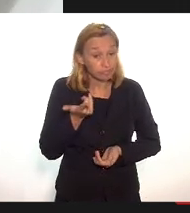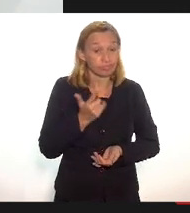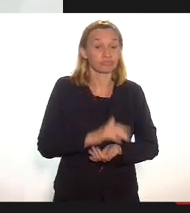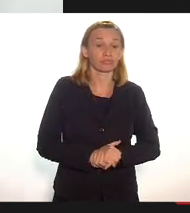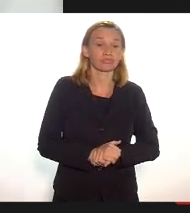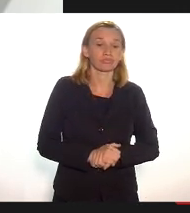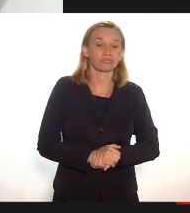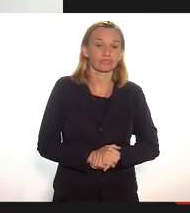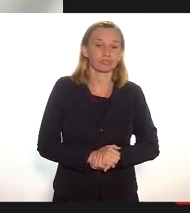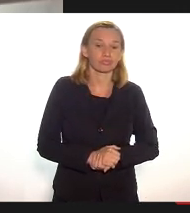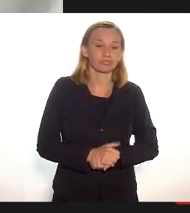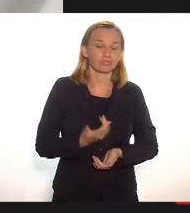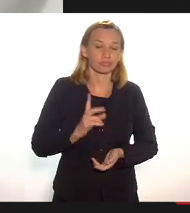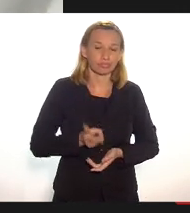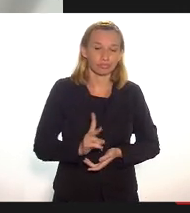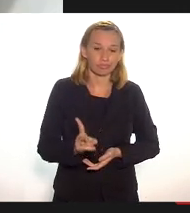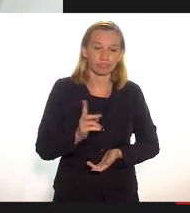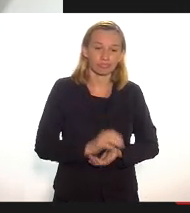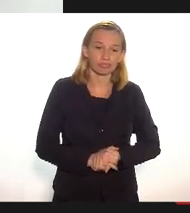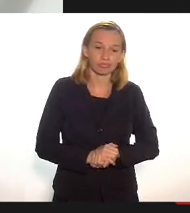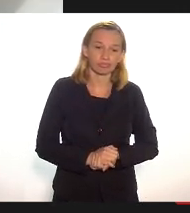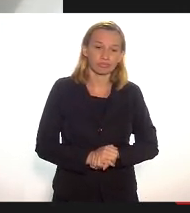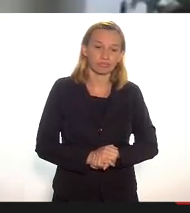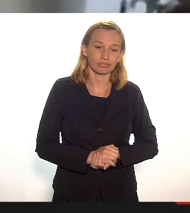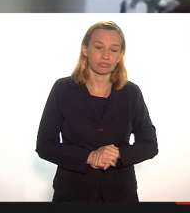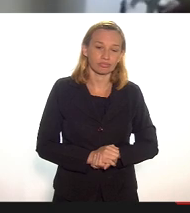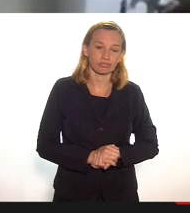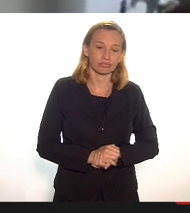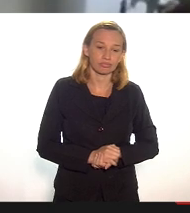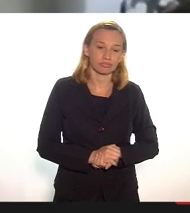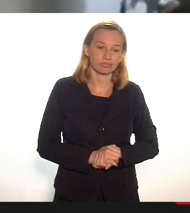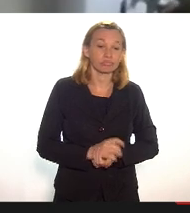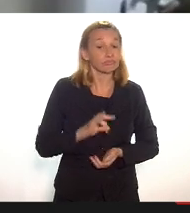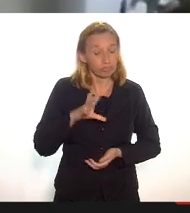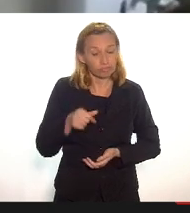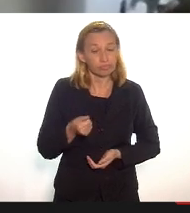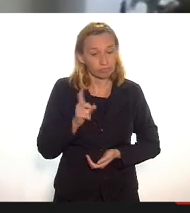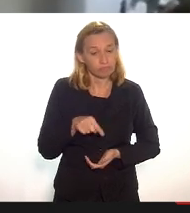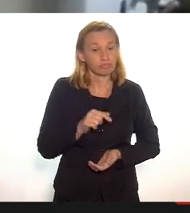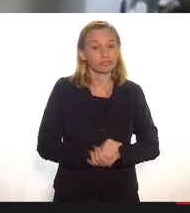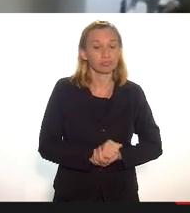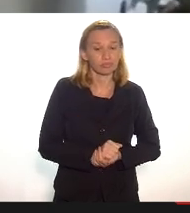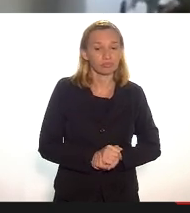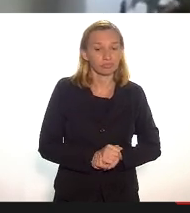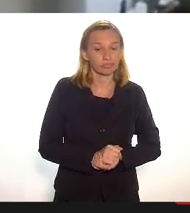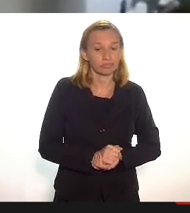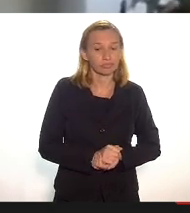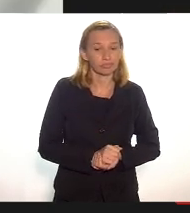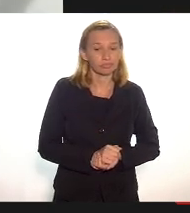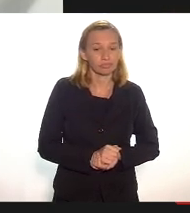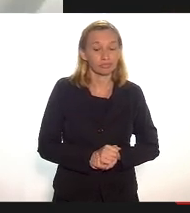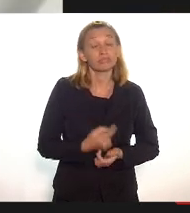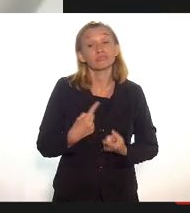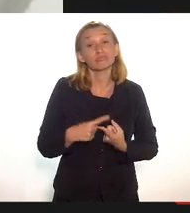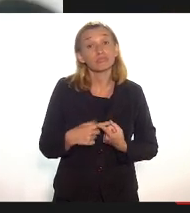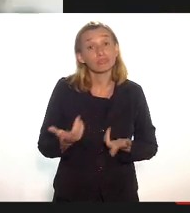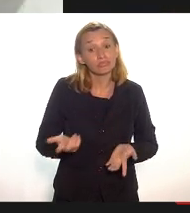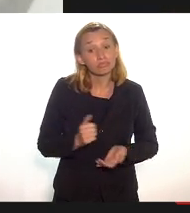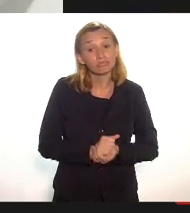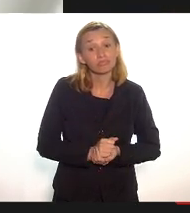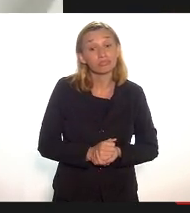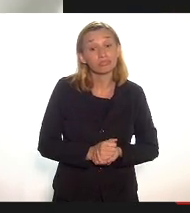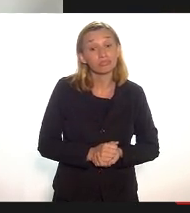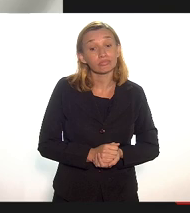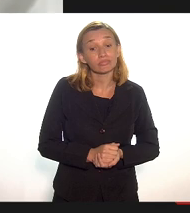Zaira que continua a jovem, né? A gente fica lembrando de tudo, de toda... Por quê?